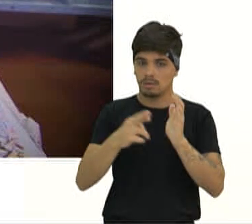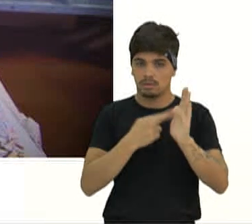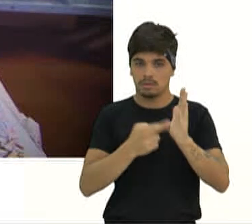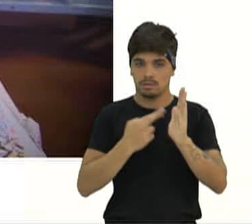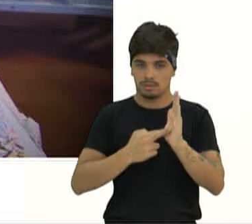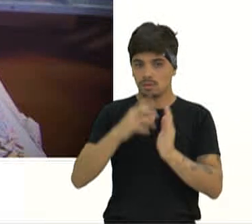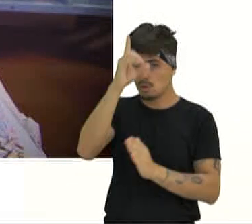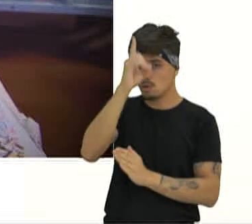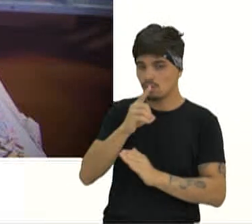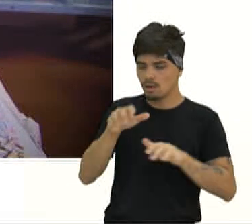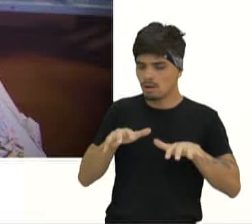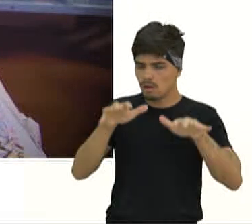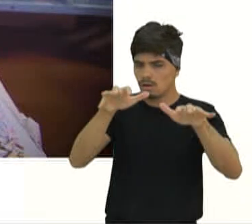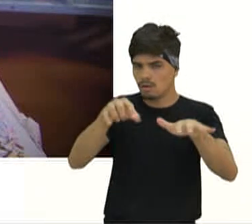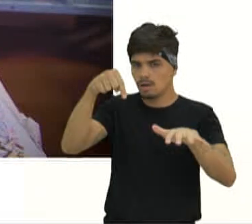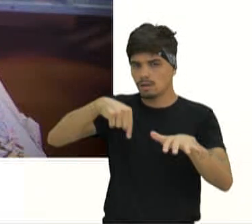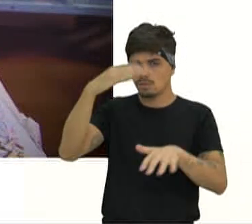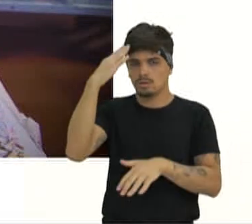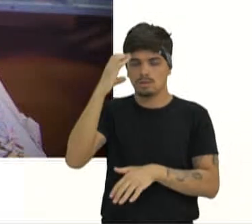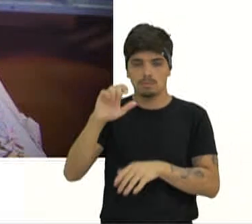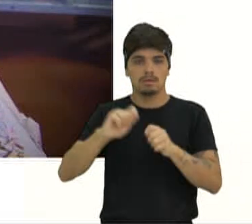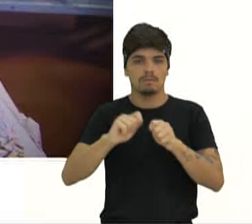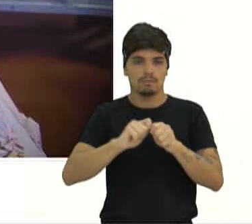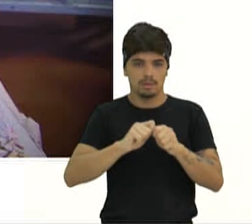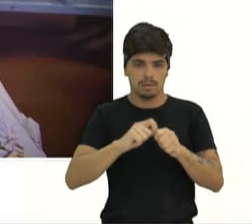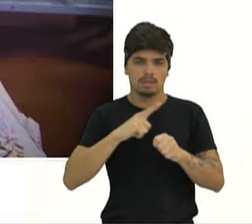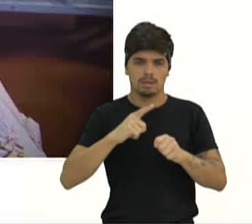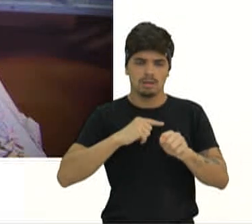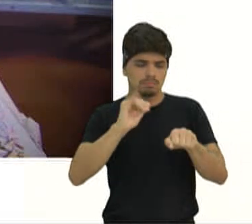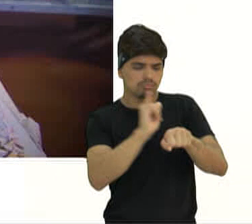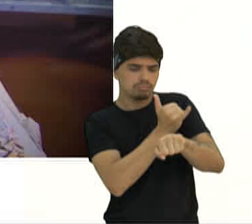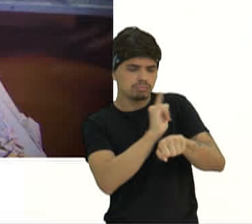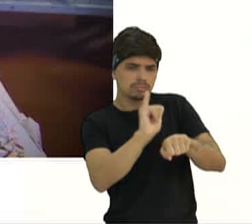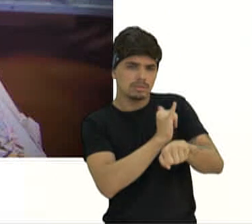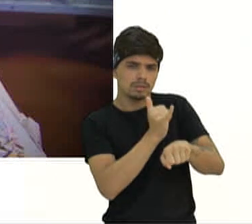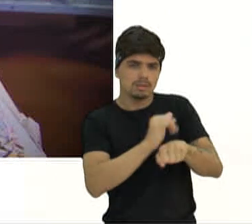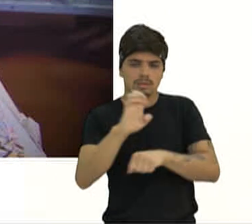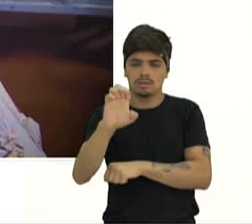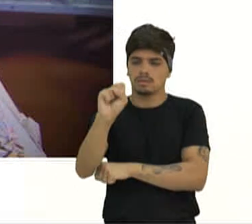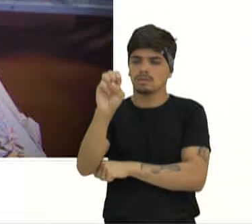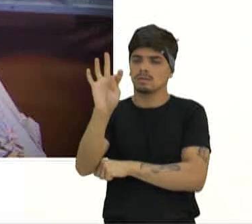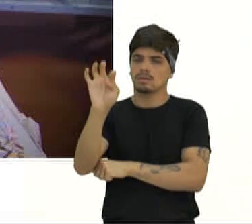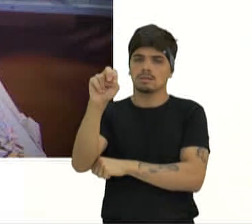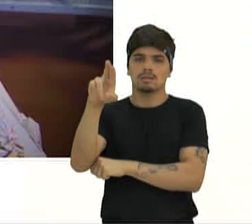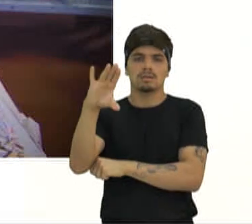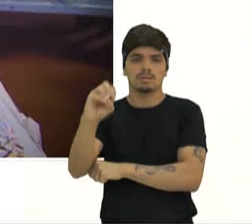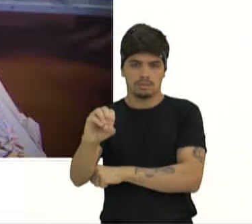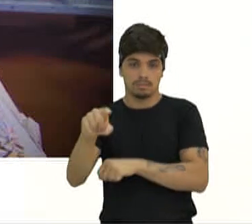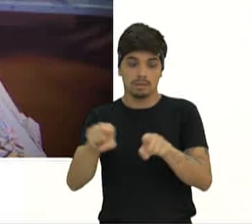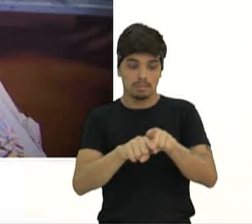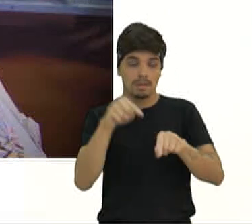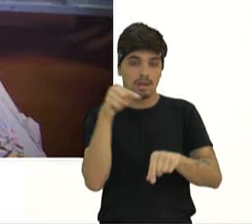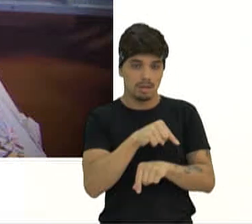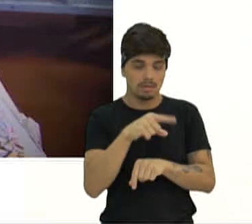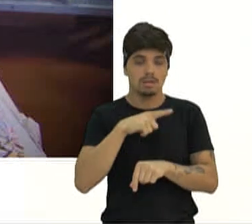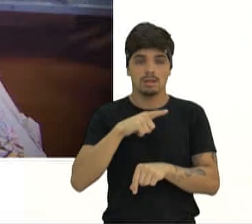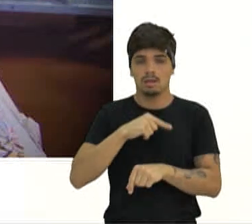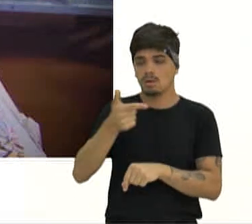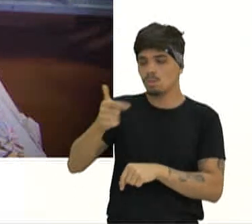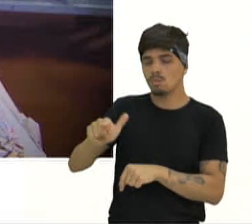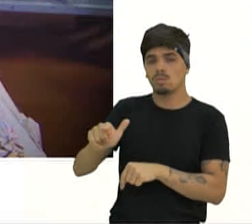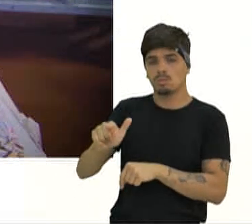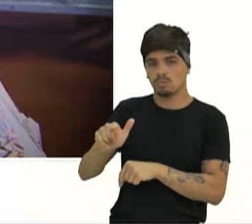revista da loira fantasma de Curitiba que ela é feita toda com uma técnica que chama stencil além da loira fantasma de Curitiba